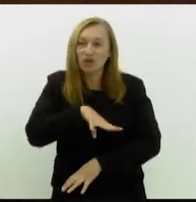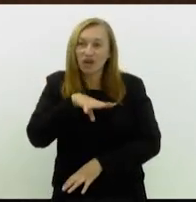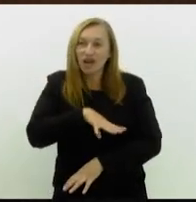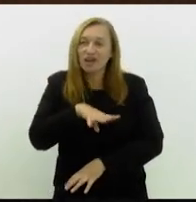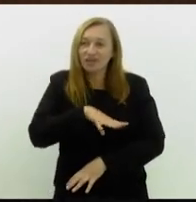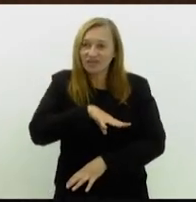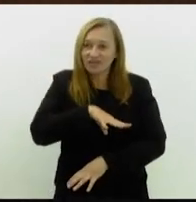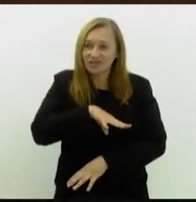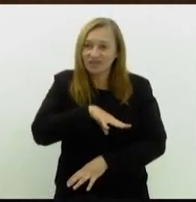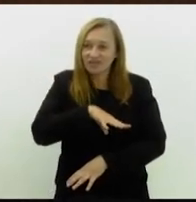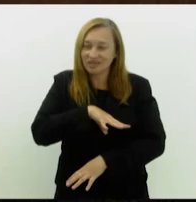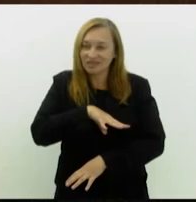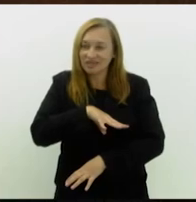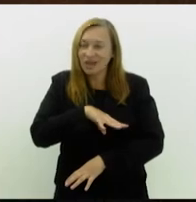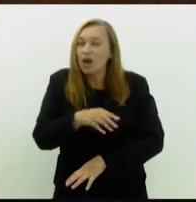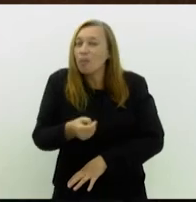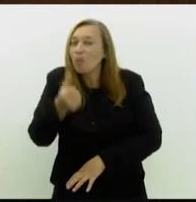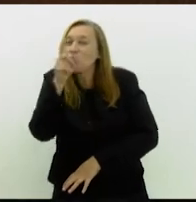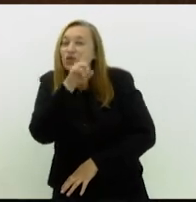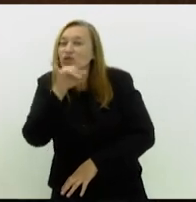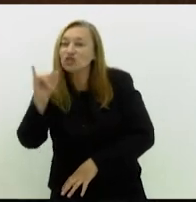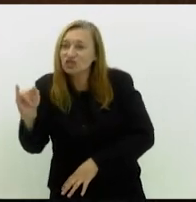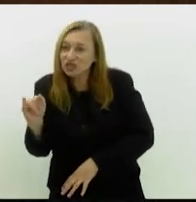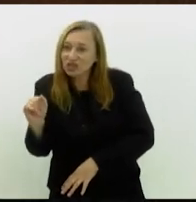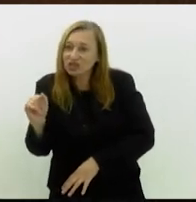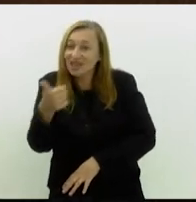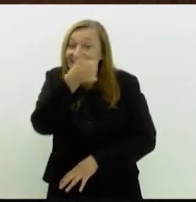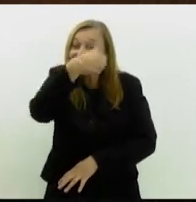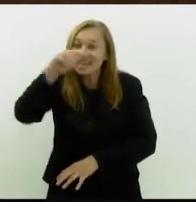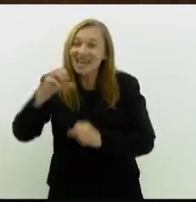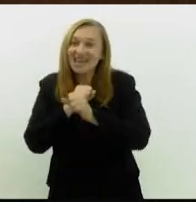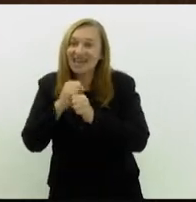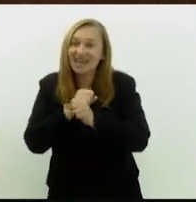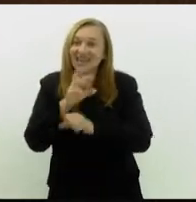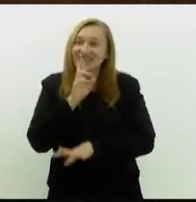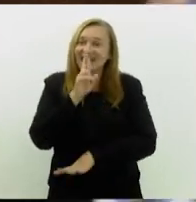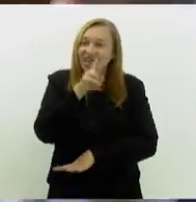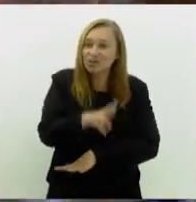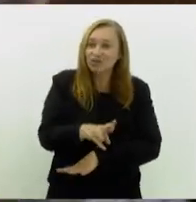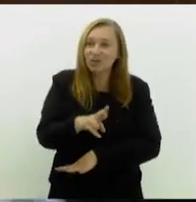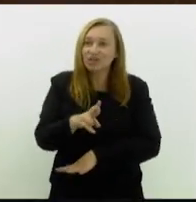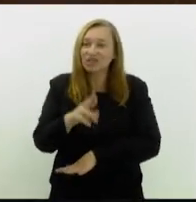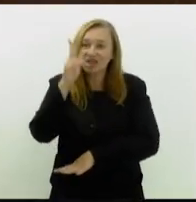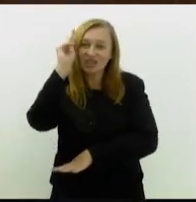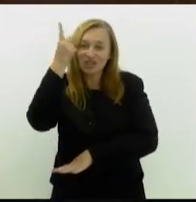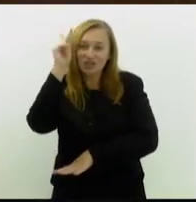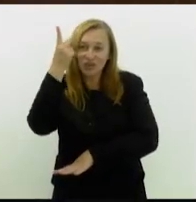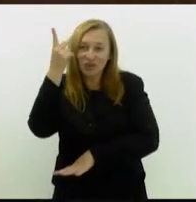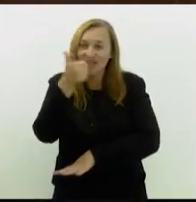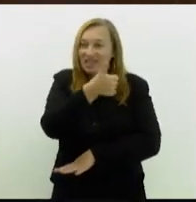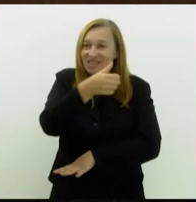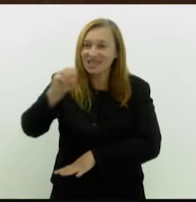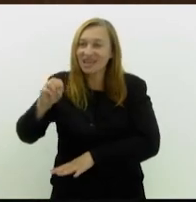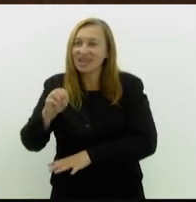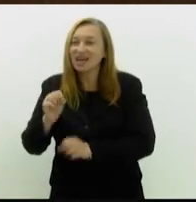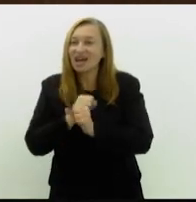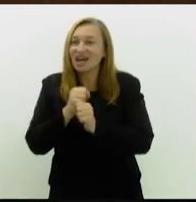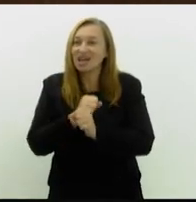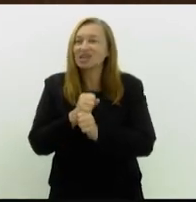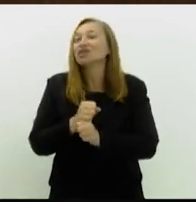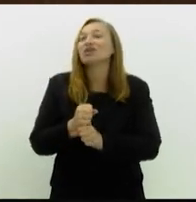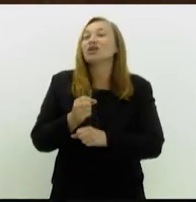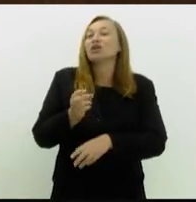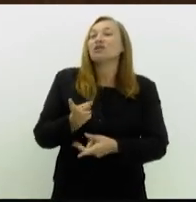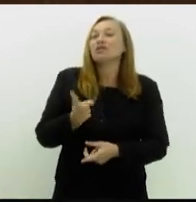luz que faz poucos dias que fez 100 anos da resposta histórica 100 anos que o Vasco disse não ao